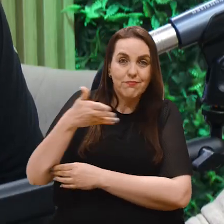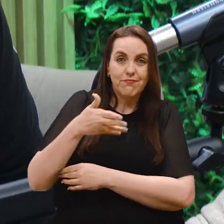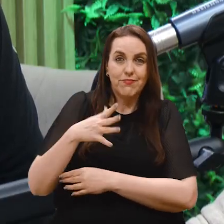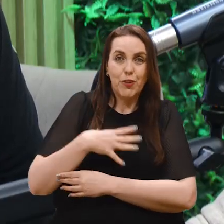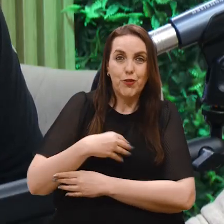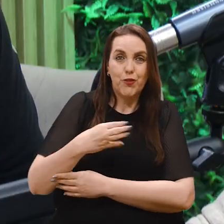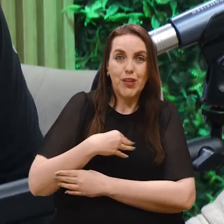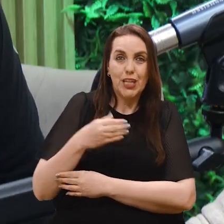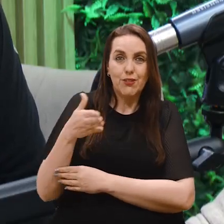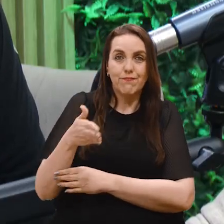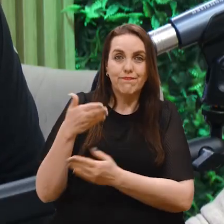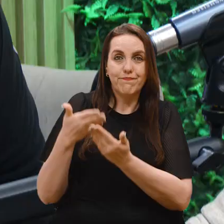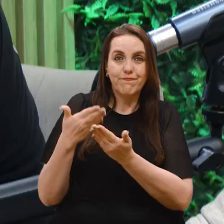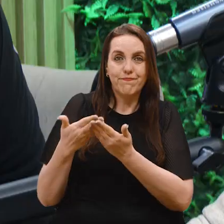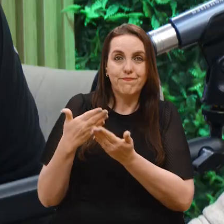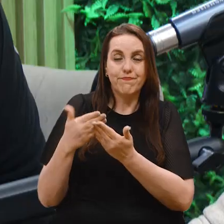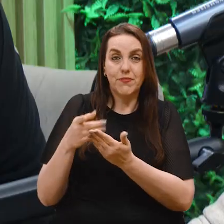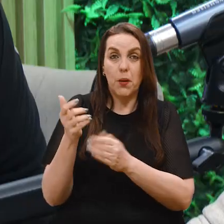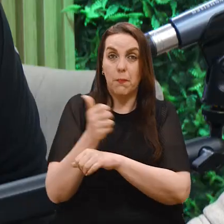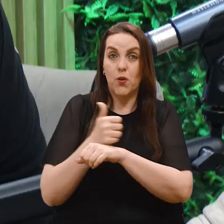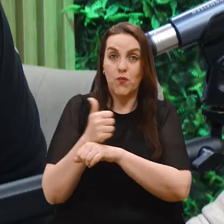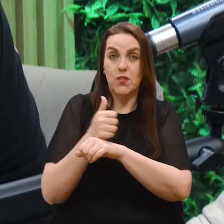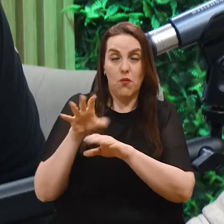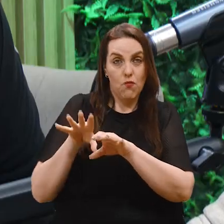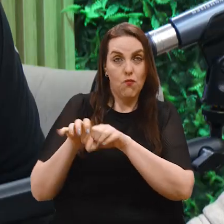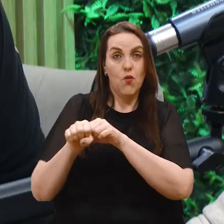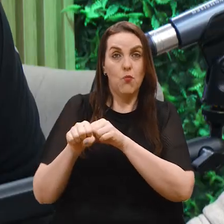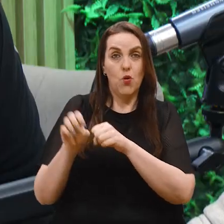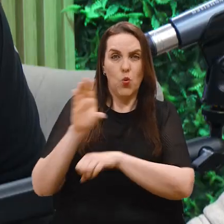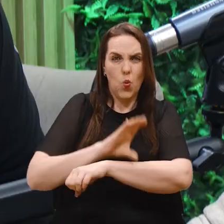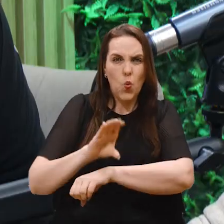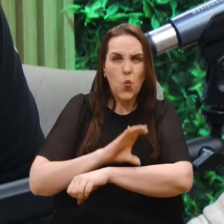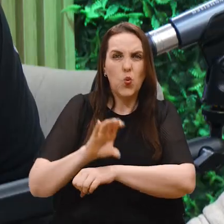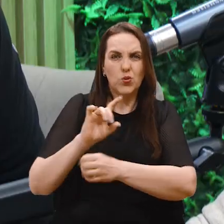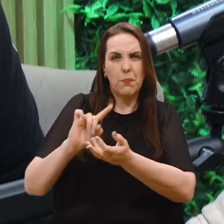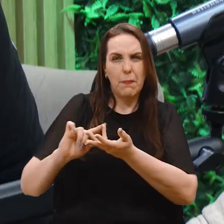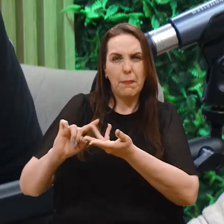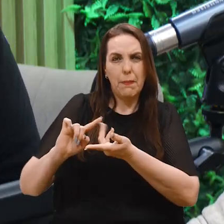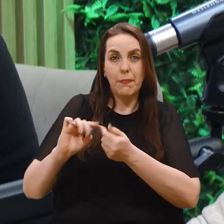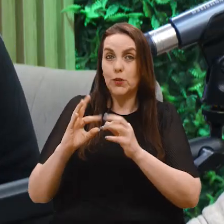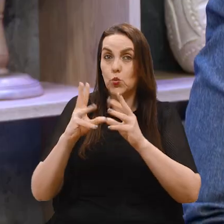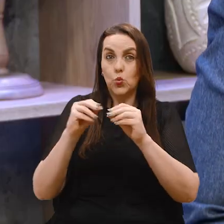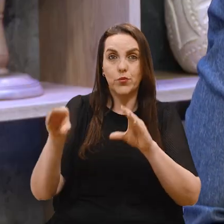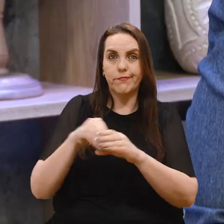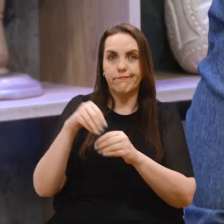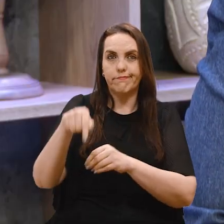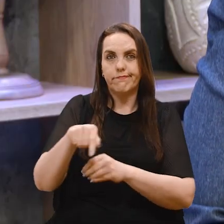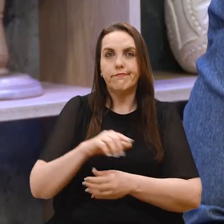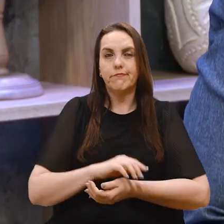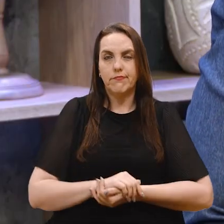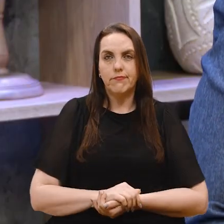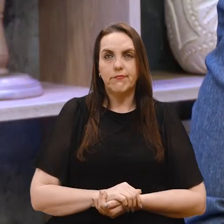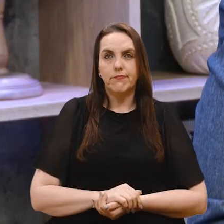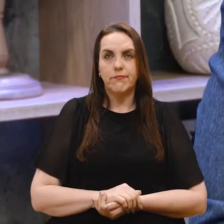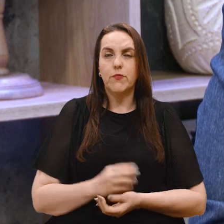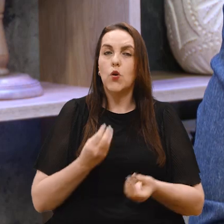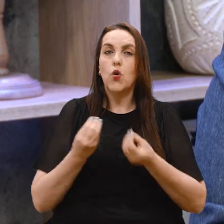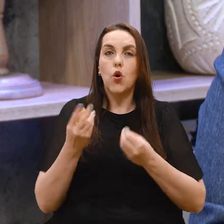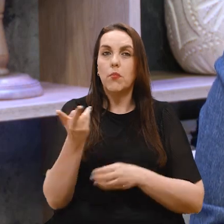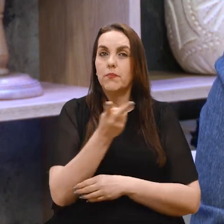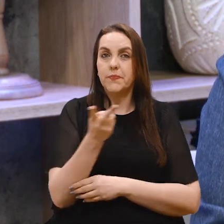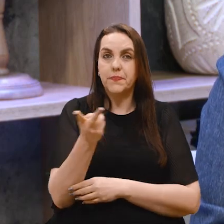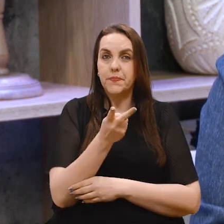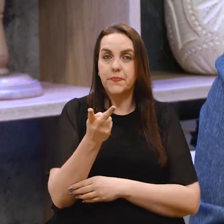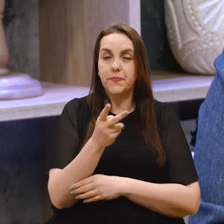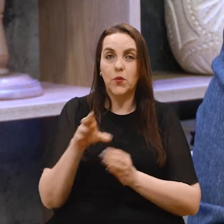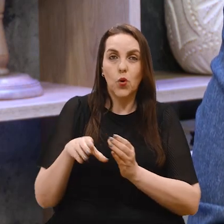dali com profissão, né? Porque daí eles davam os cursos, davam tudo ali. Como é que tem sido para vocês a questão do